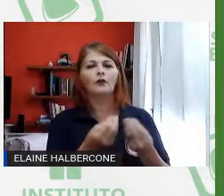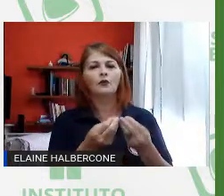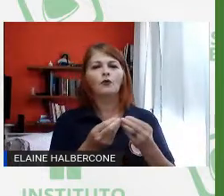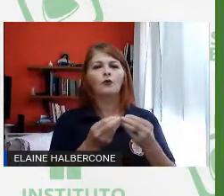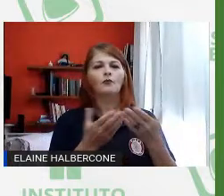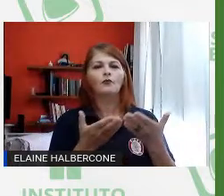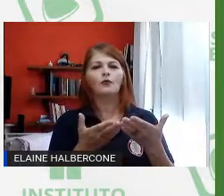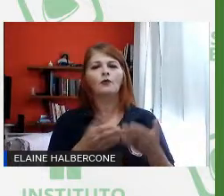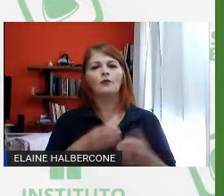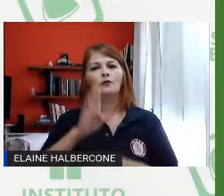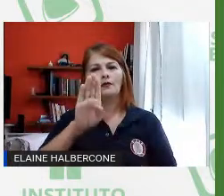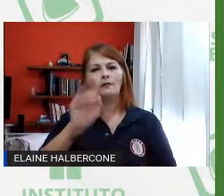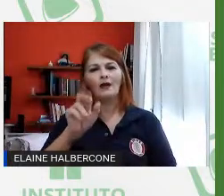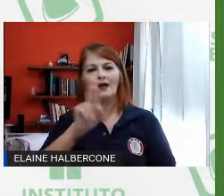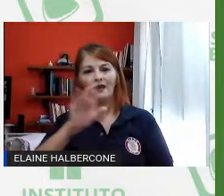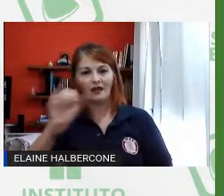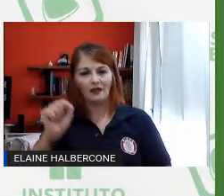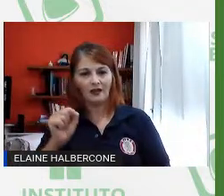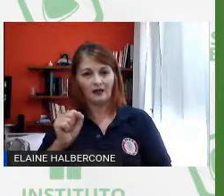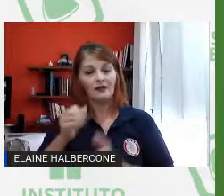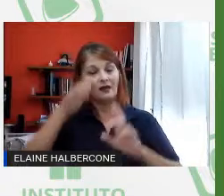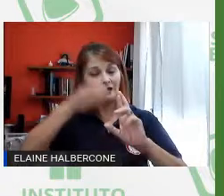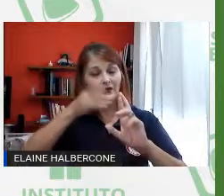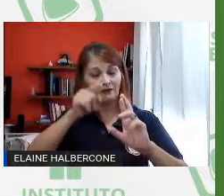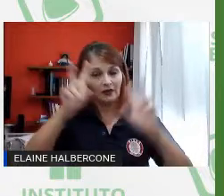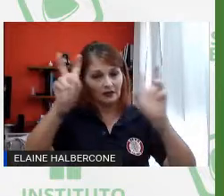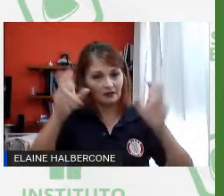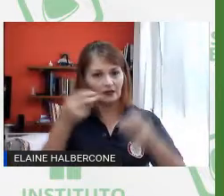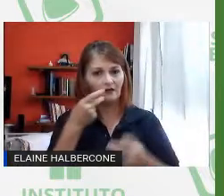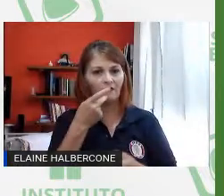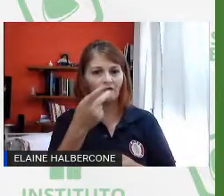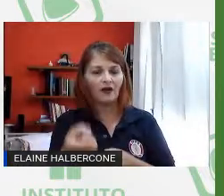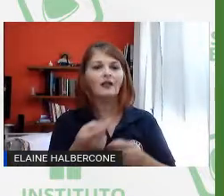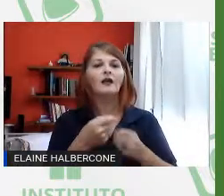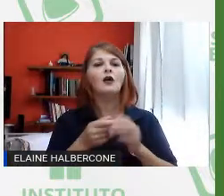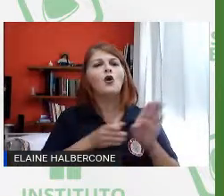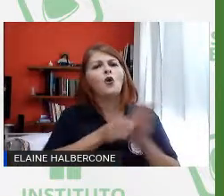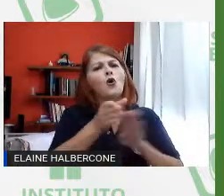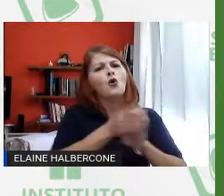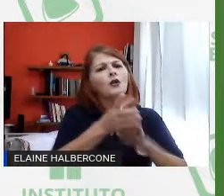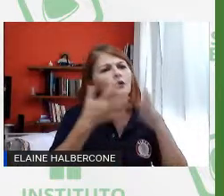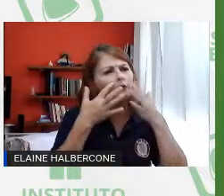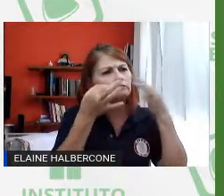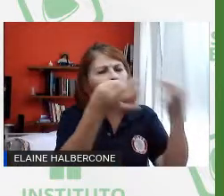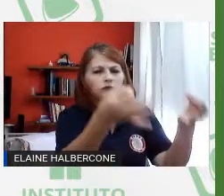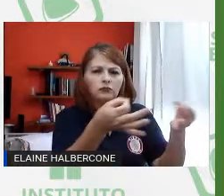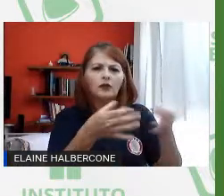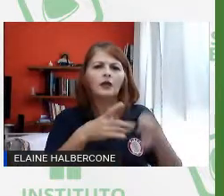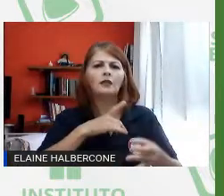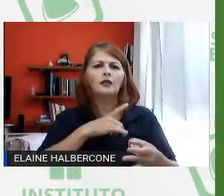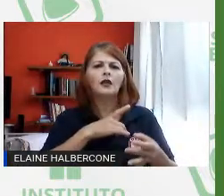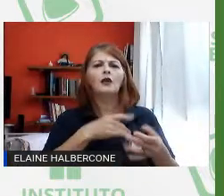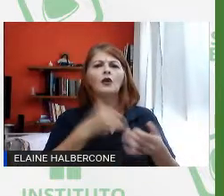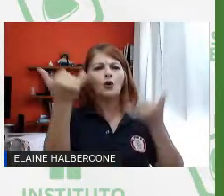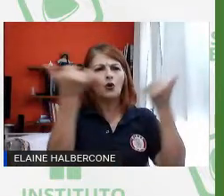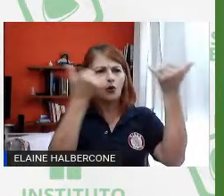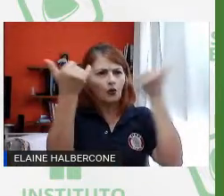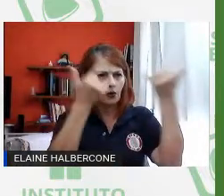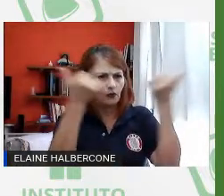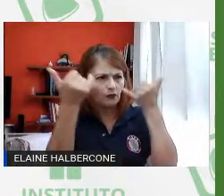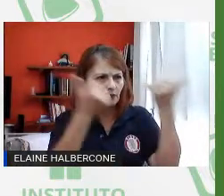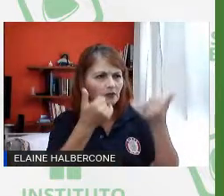Gebran ele traz o seguinte: é através de observação orientada que se obtém informações das atividades